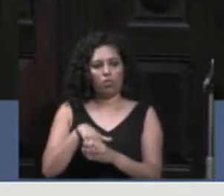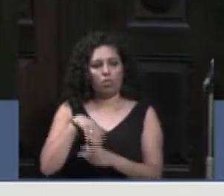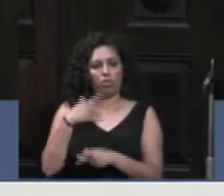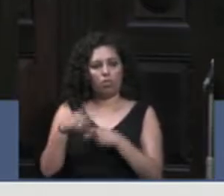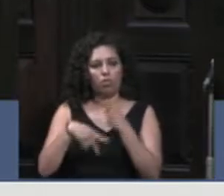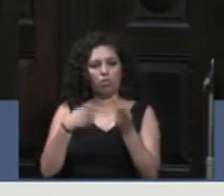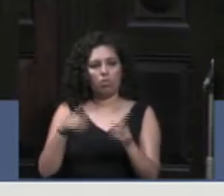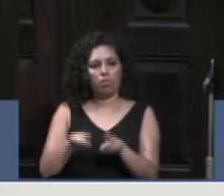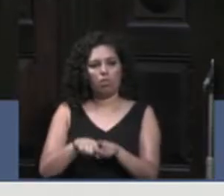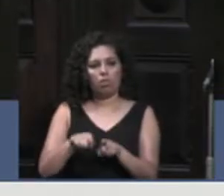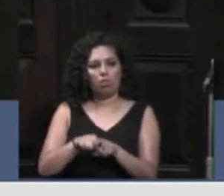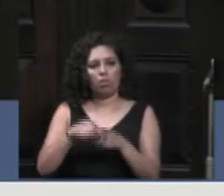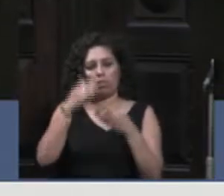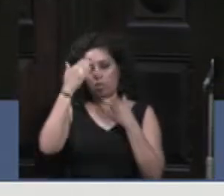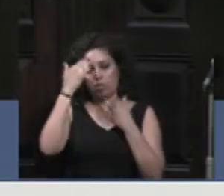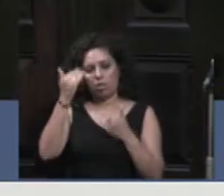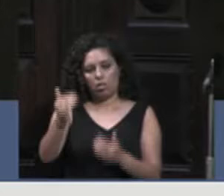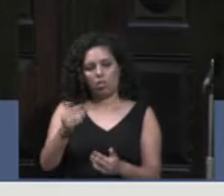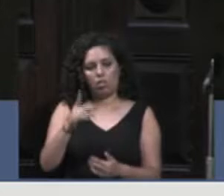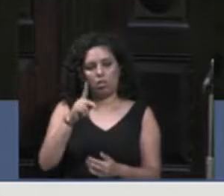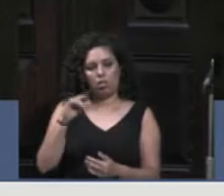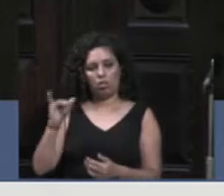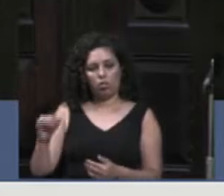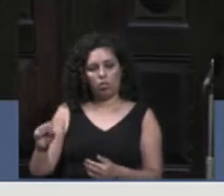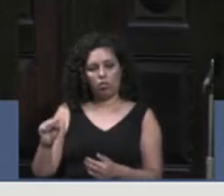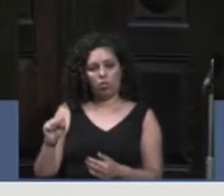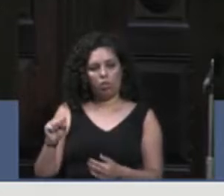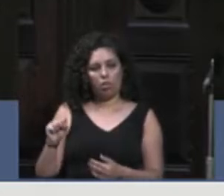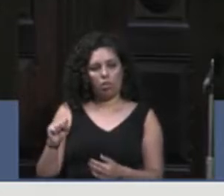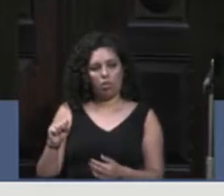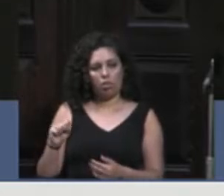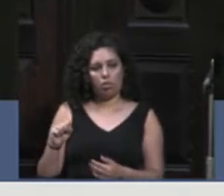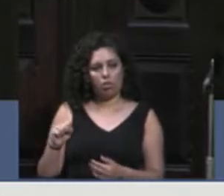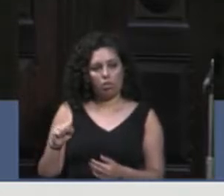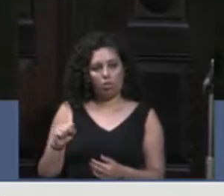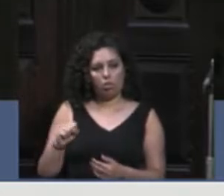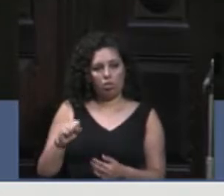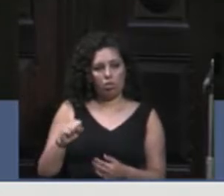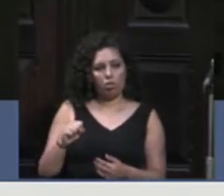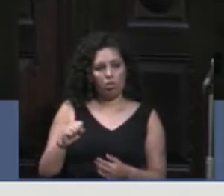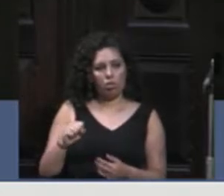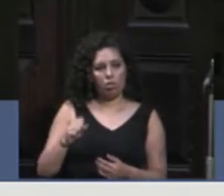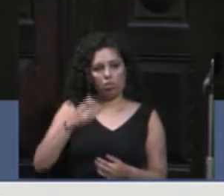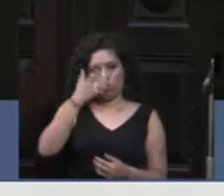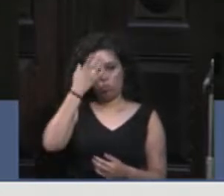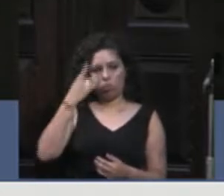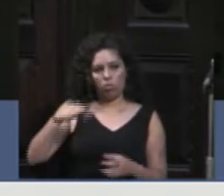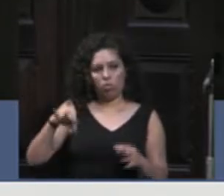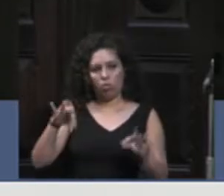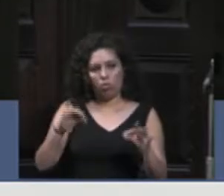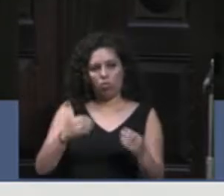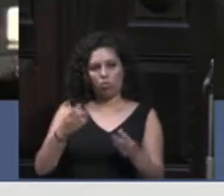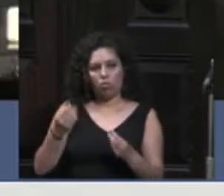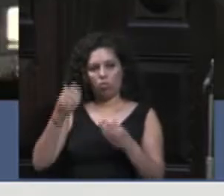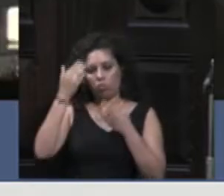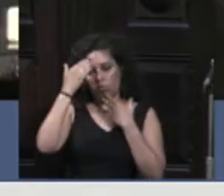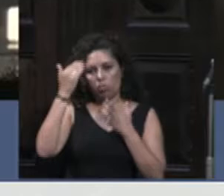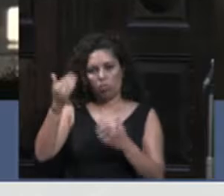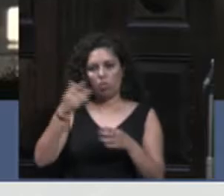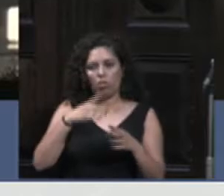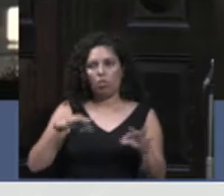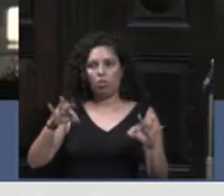aos pares, tá, para aprovar o projeto dos gaiteiros do Brazilian Piper. Muito obrigado, senhor presidente. Obrigado a